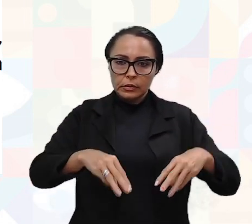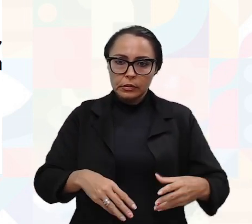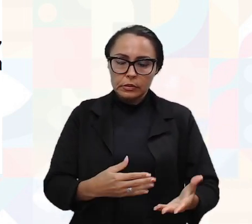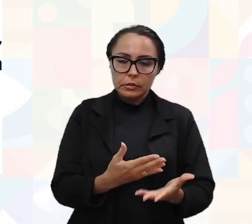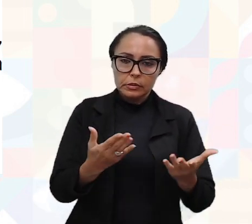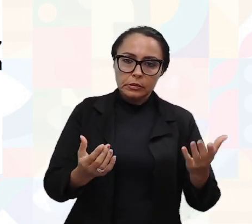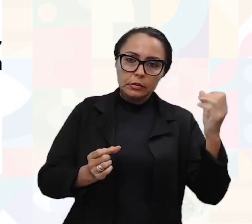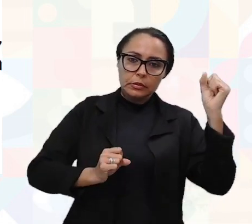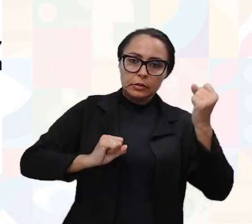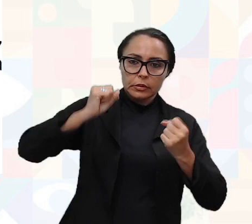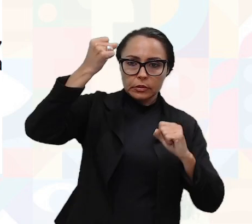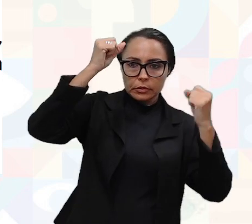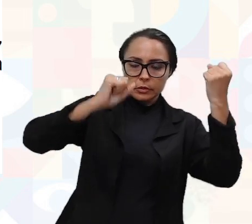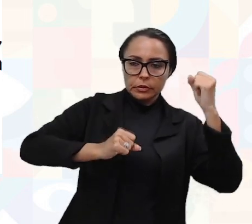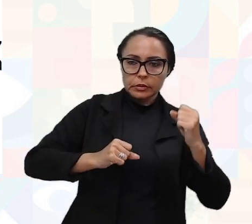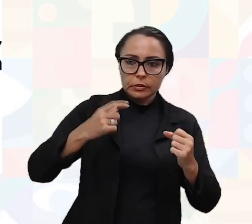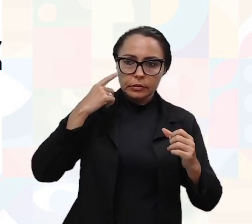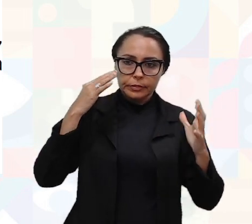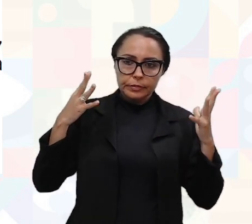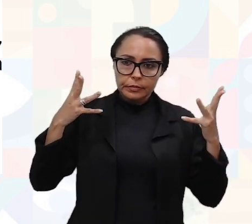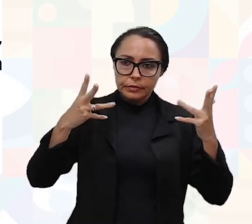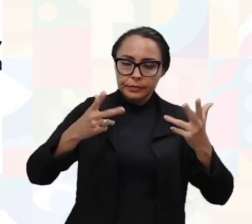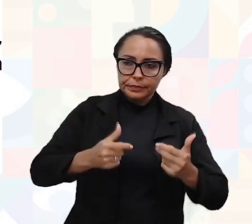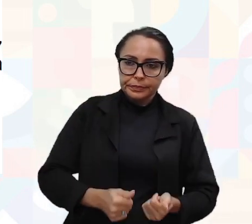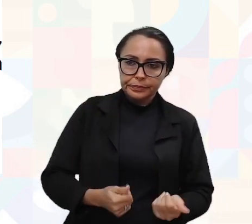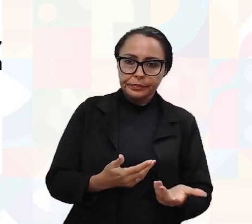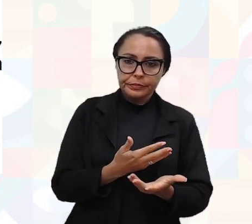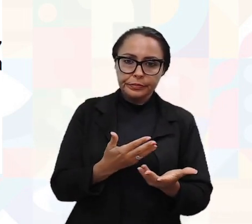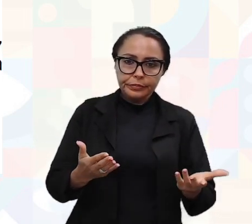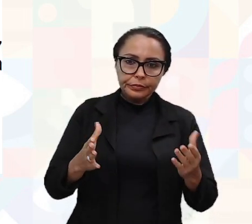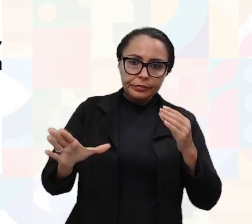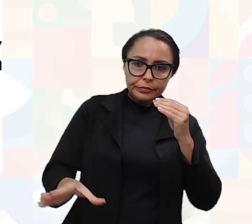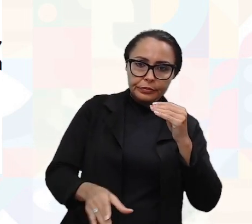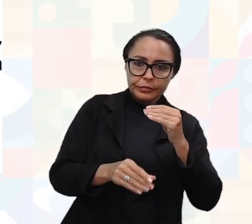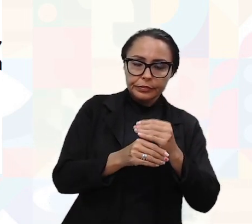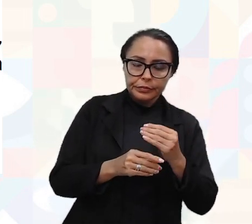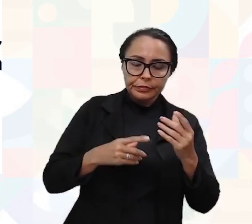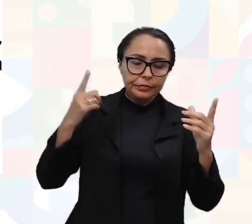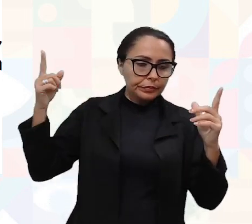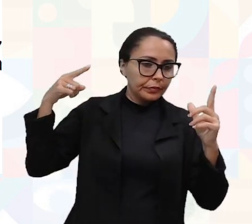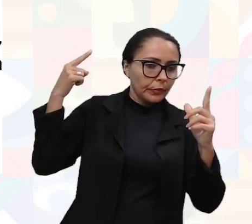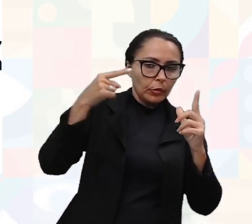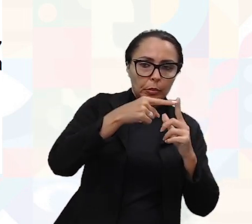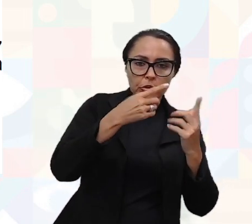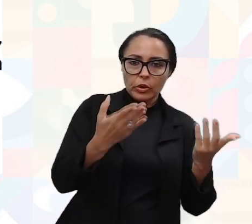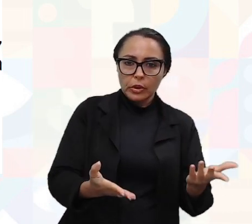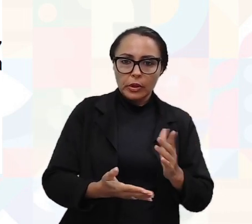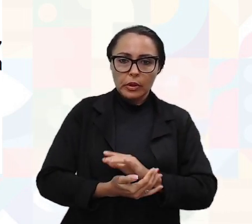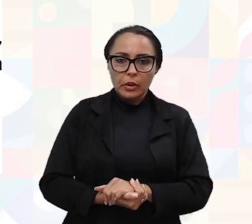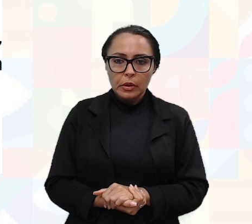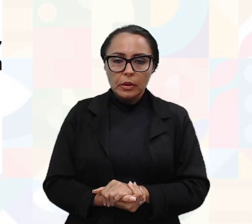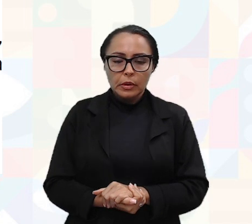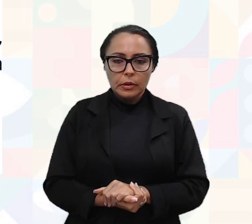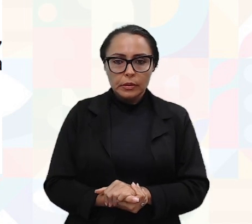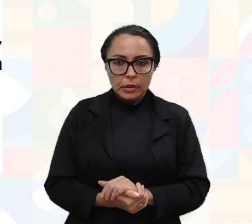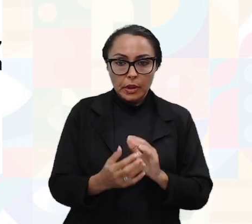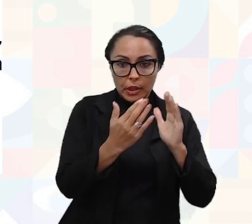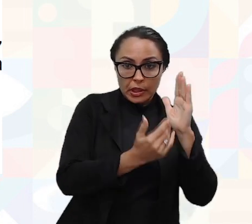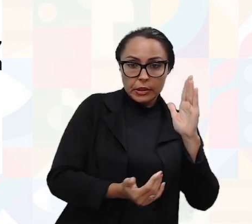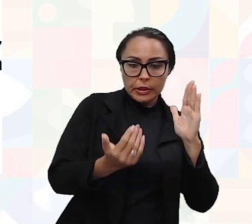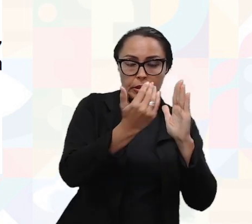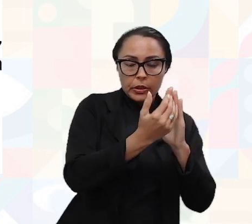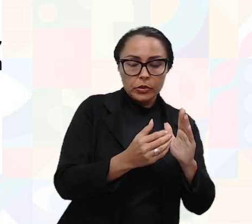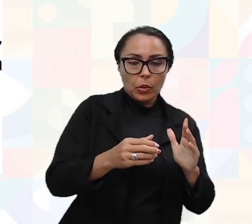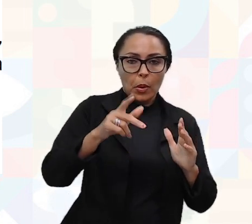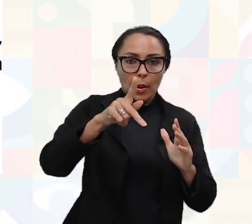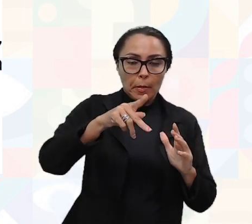fabricados e que afeta todas as atividades de produção e suprimentos necessárias para atingir esse objetivo. Além disso, o